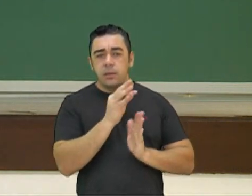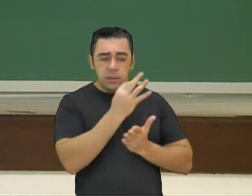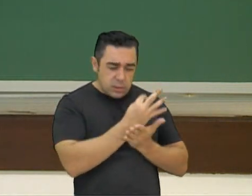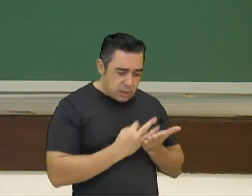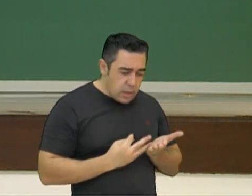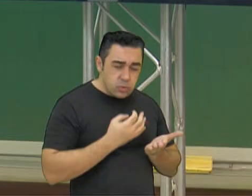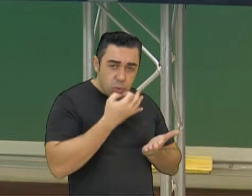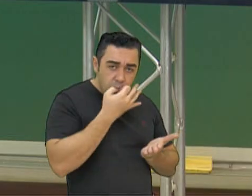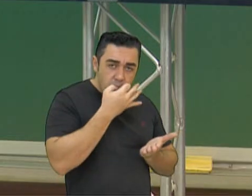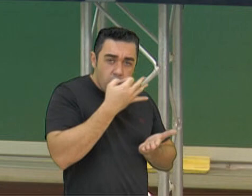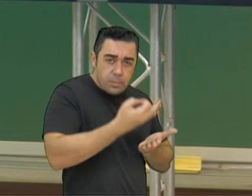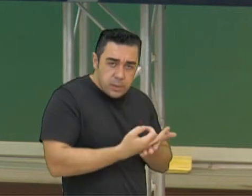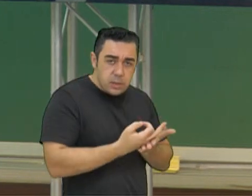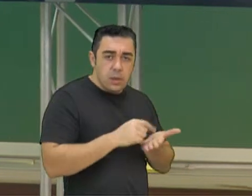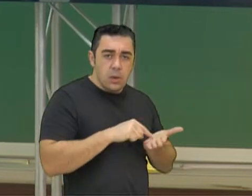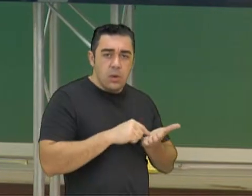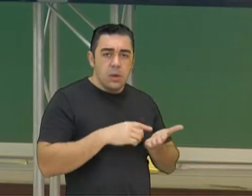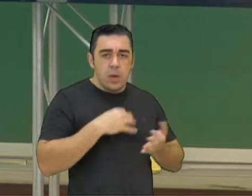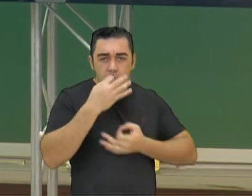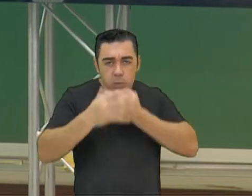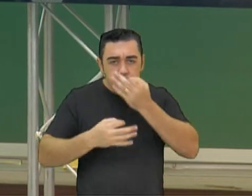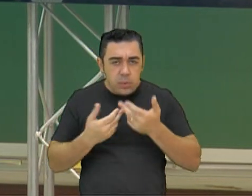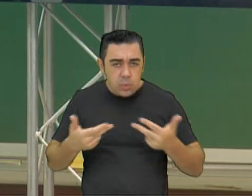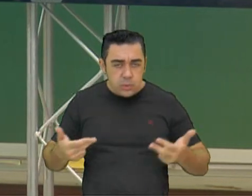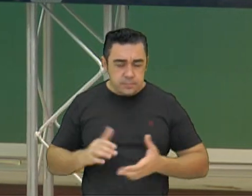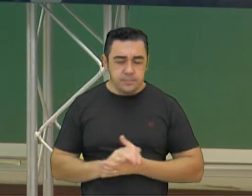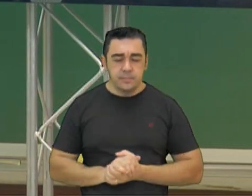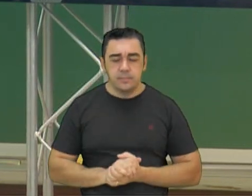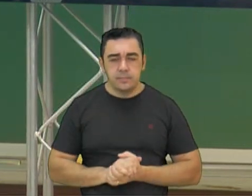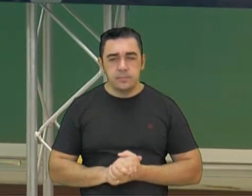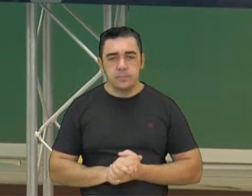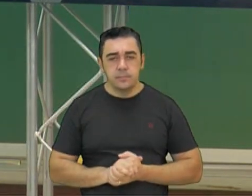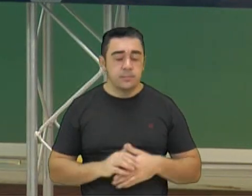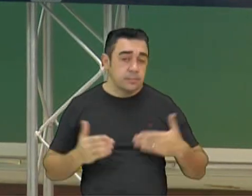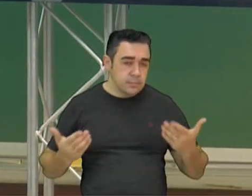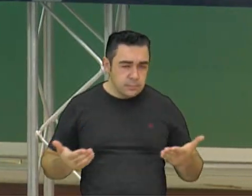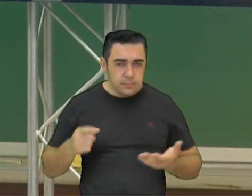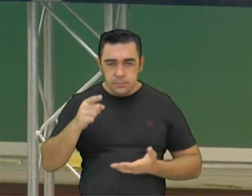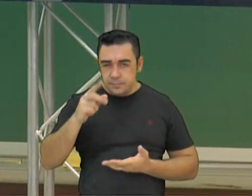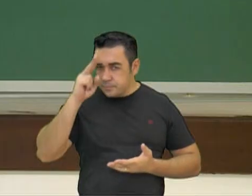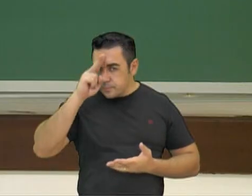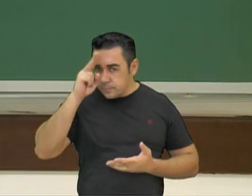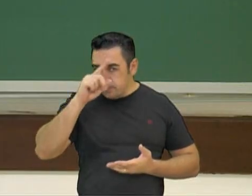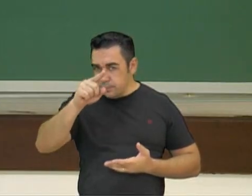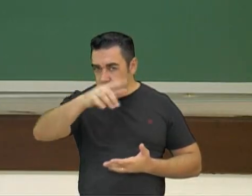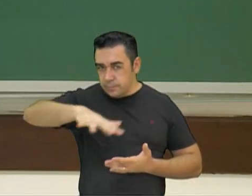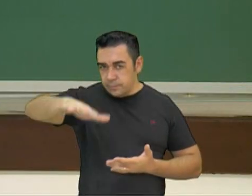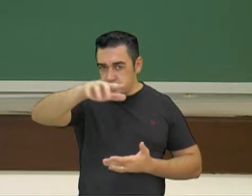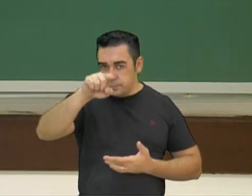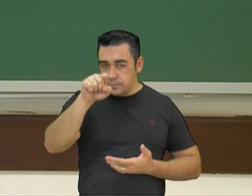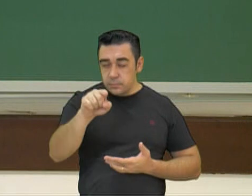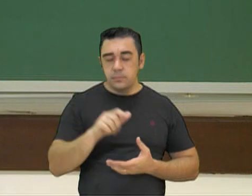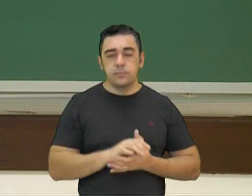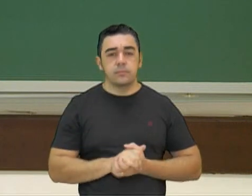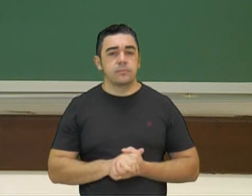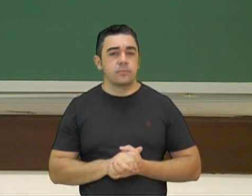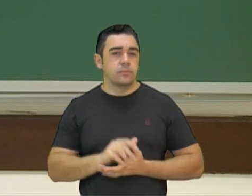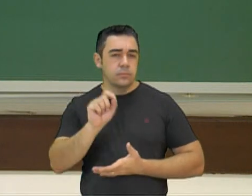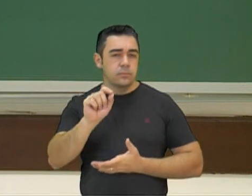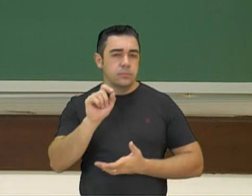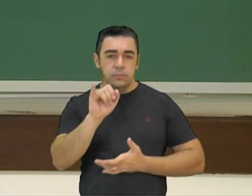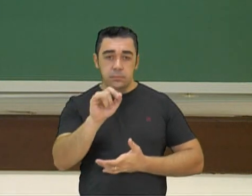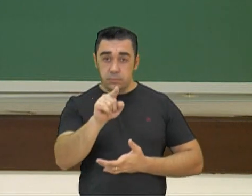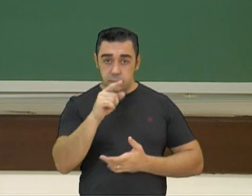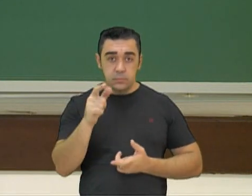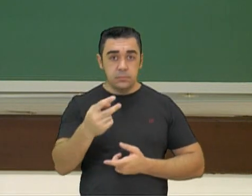com argumentação sobre algo. Tranquilo? Bom, só relembrando vocês que, caso